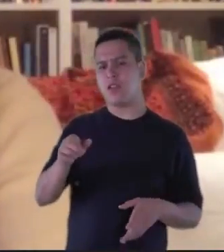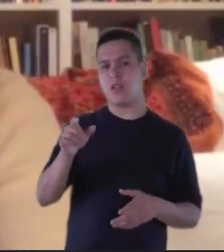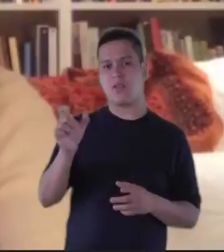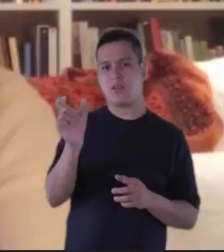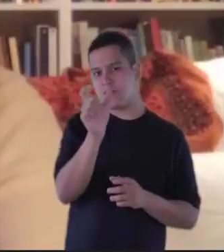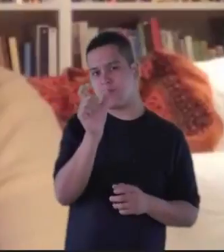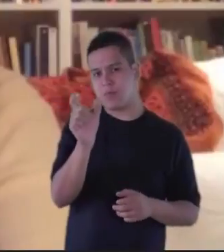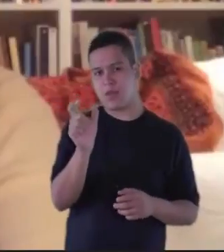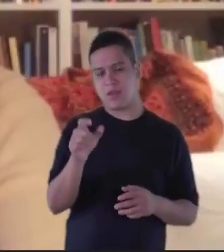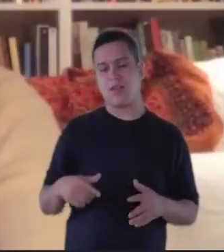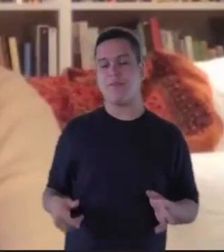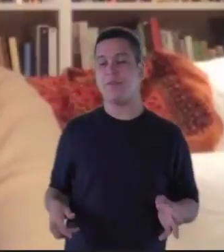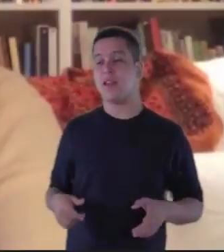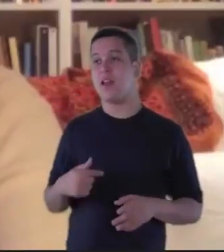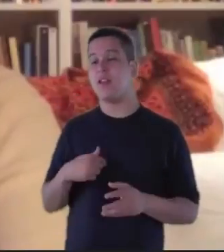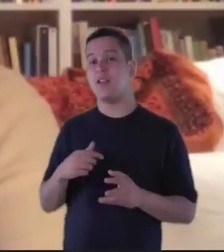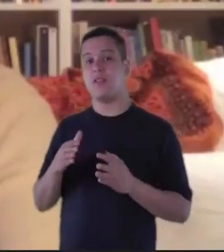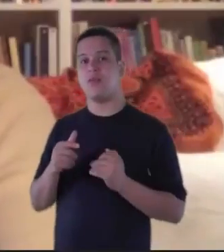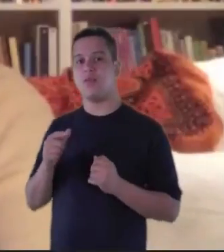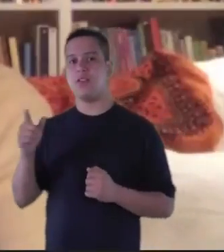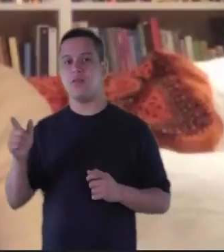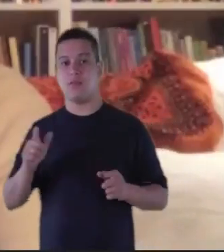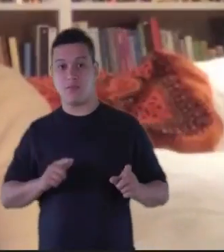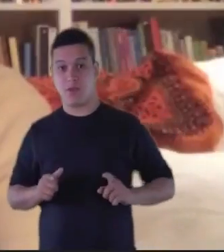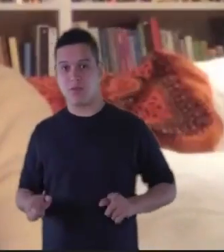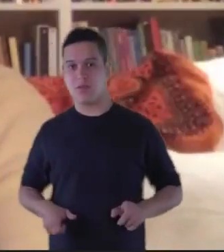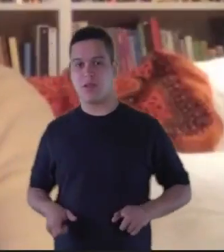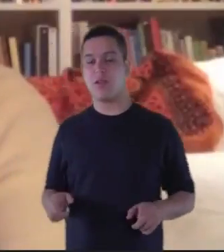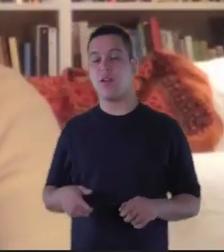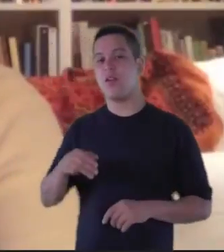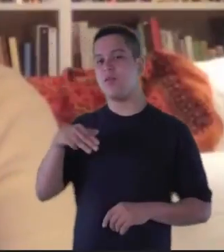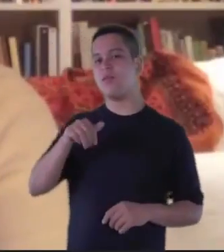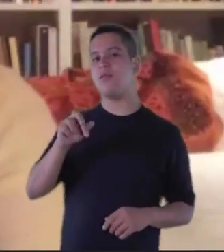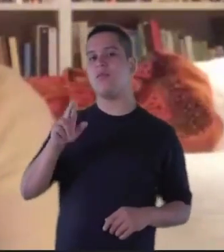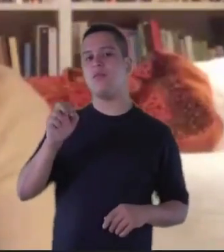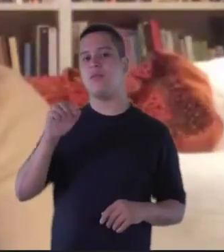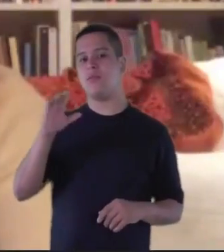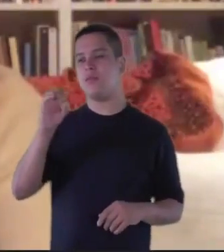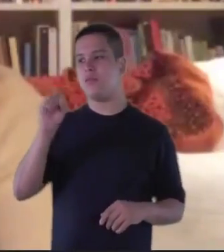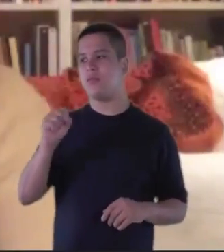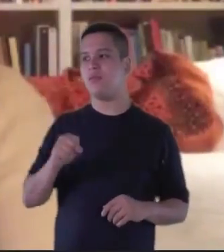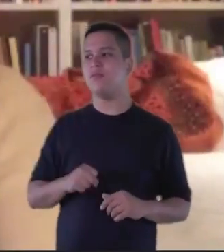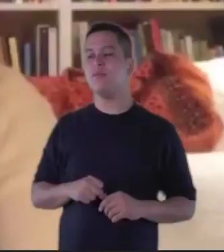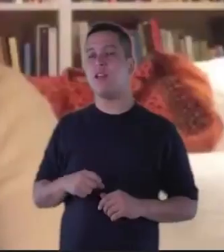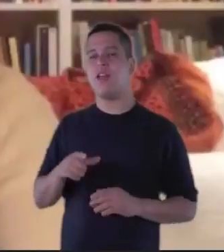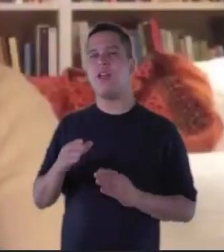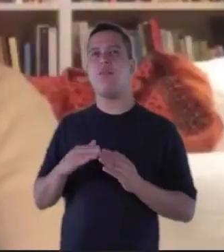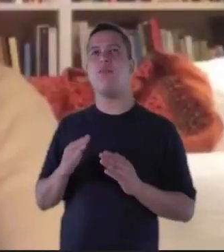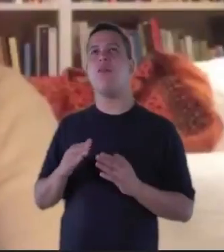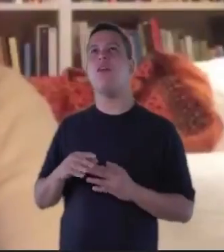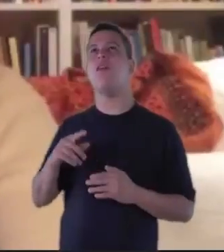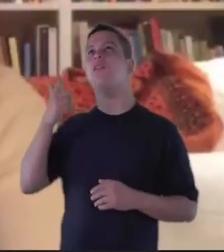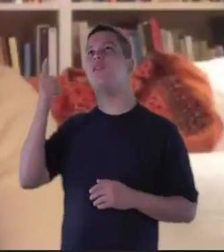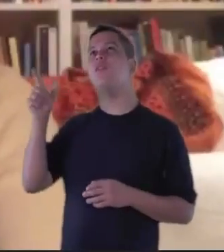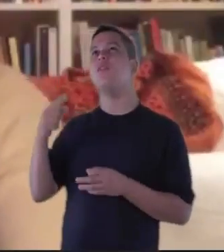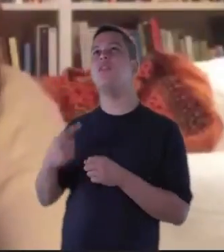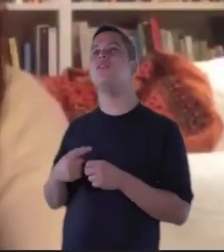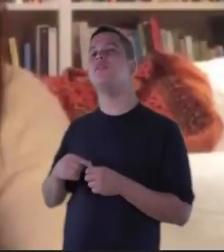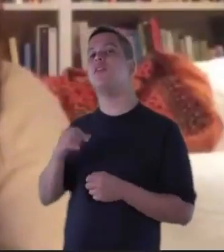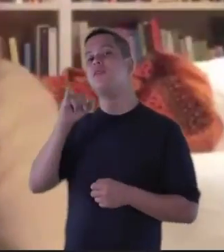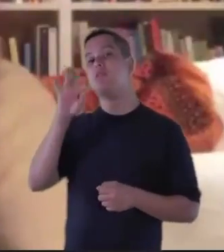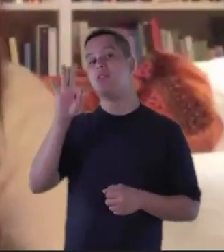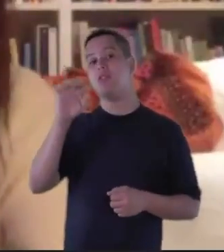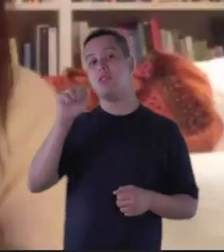primo Marcos, neto dela, e aí eu achei aqui. Eu Ela não vou morava ler. em Itatiaia, né? Itatiaia, que é a terra lá da